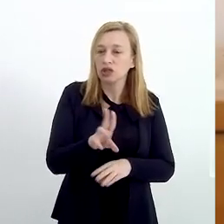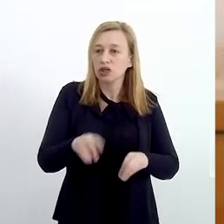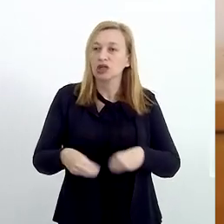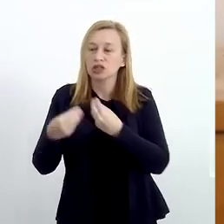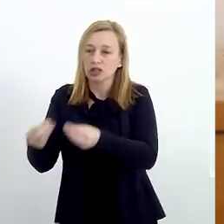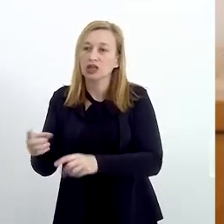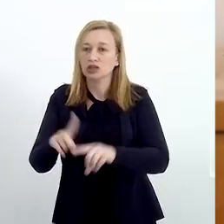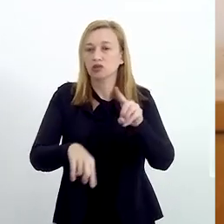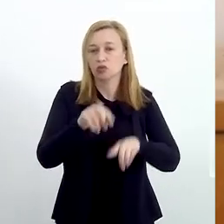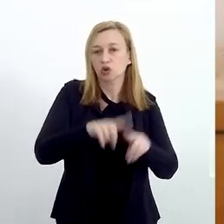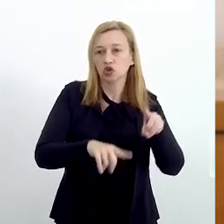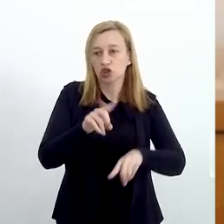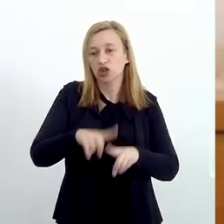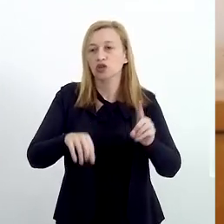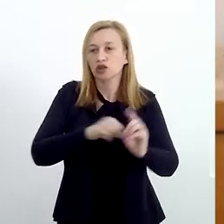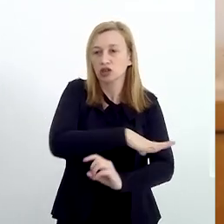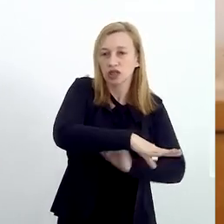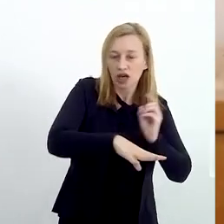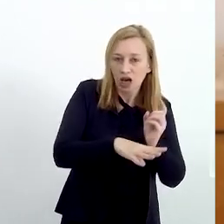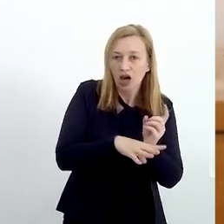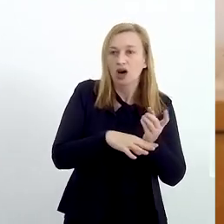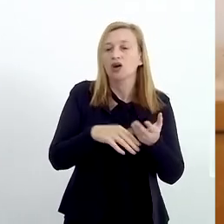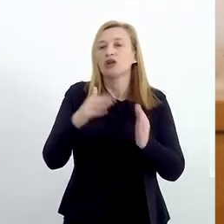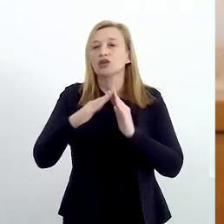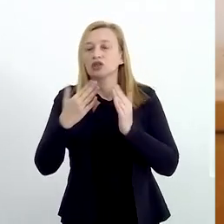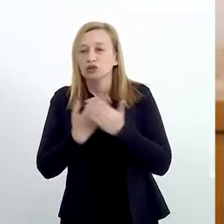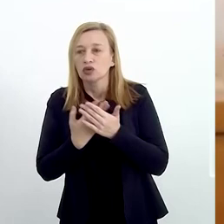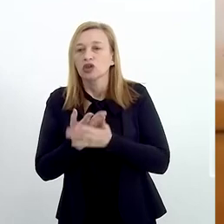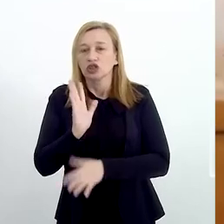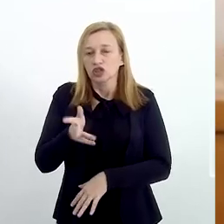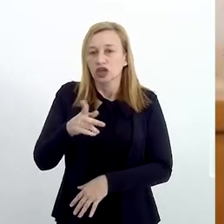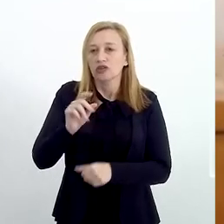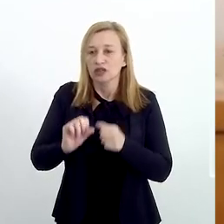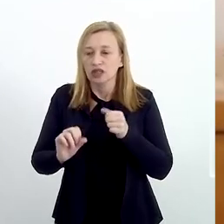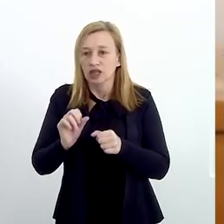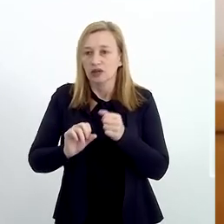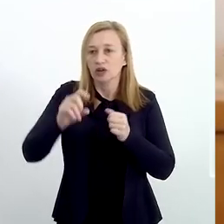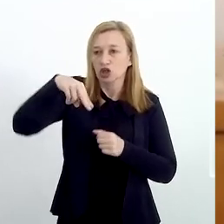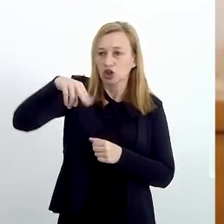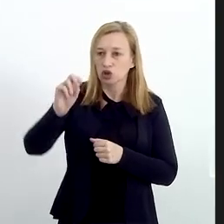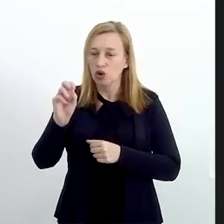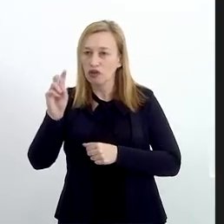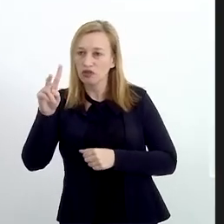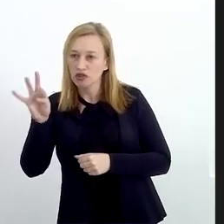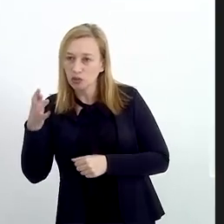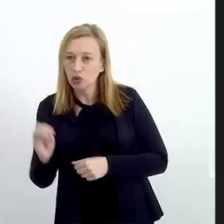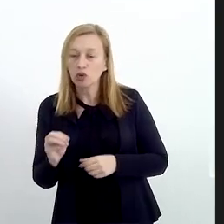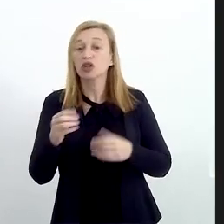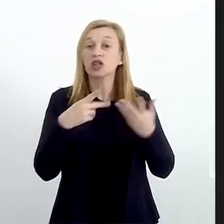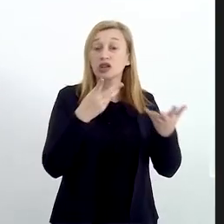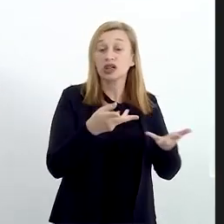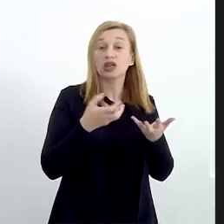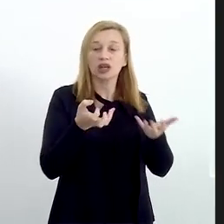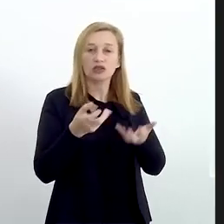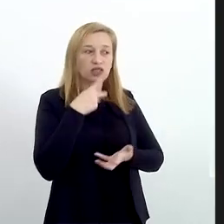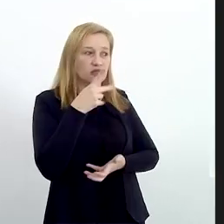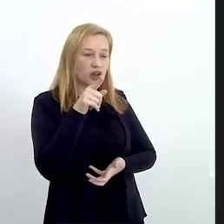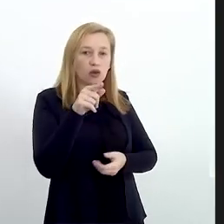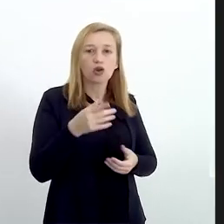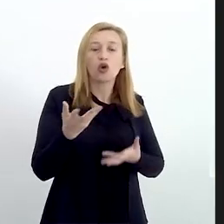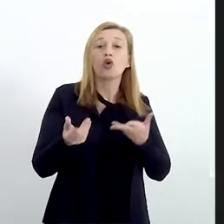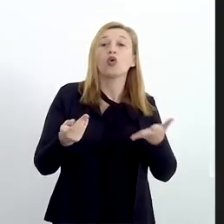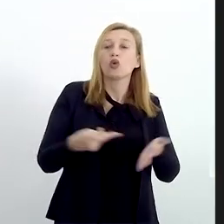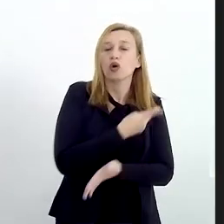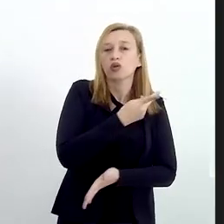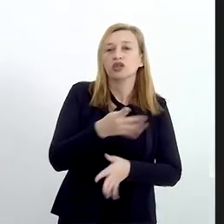entregues em projetos sociais escolas assim como fizemos já em Nova Friburgo queria que você falasse um pouquinho sobre como como